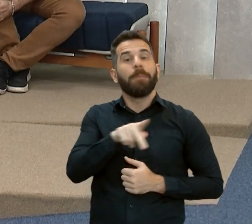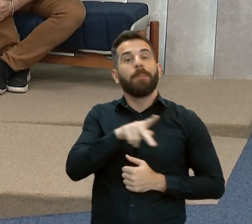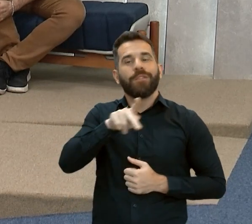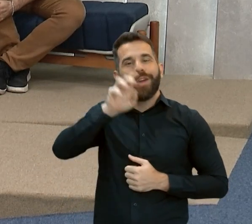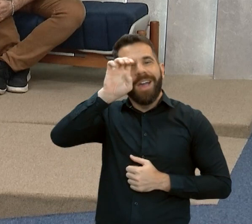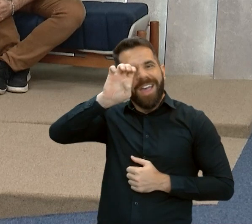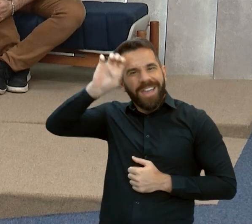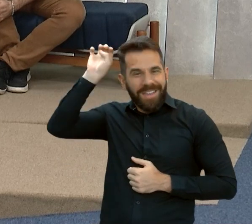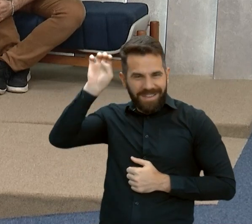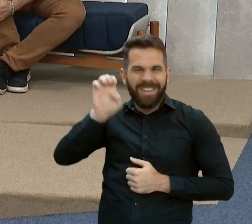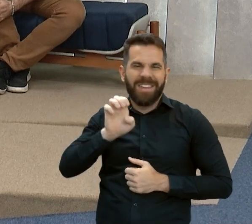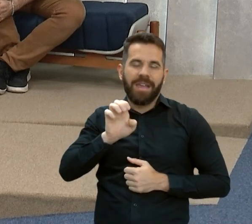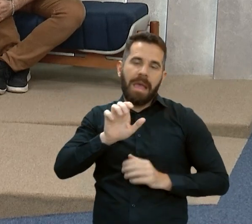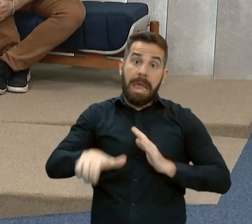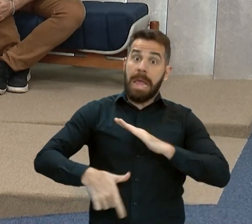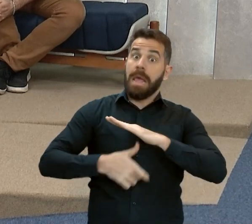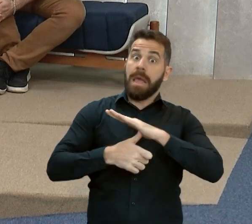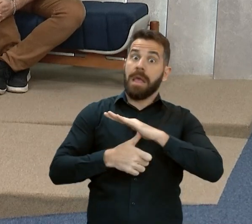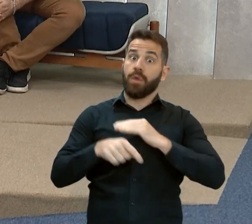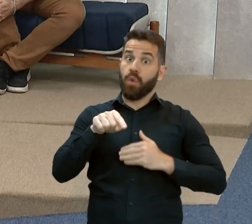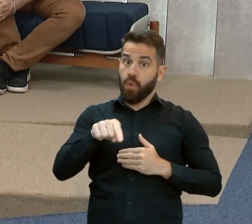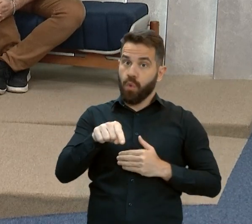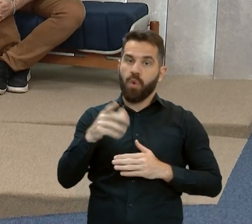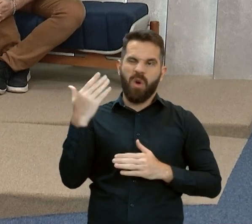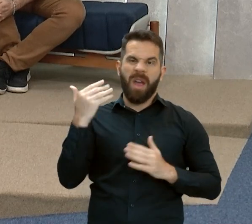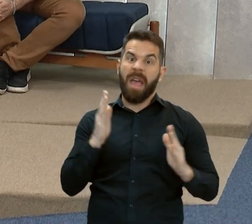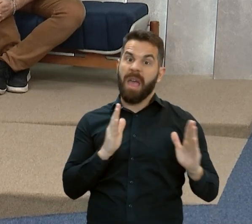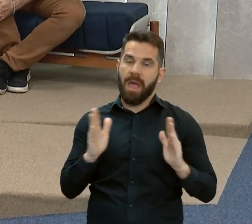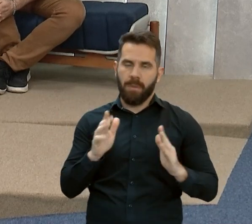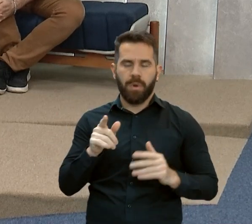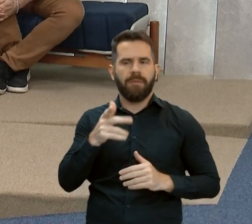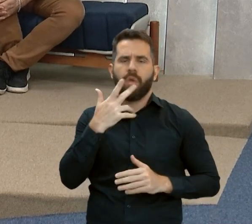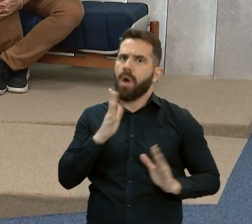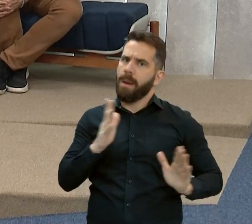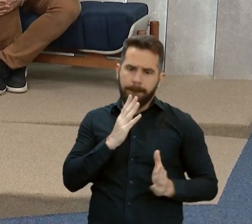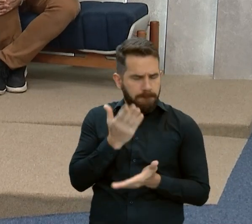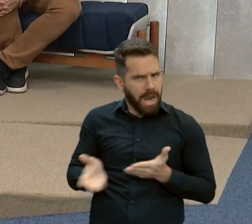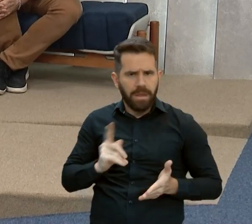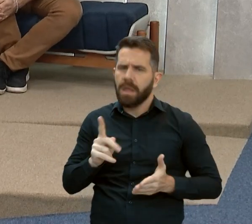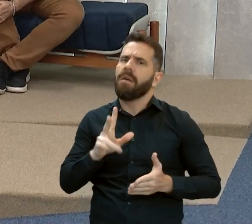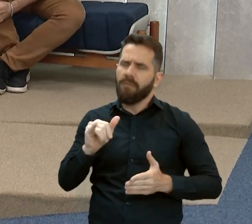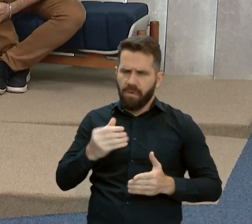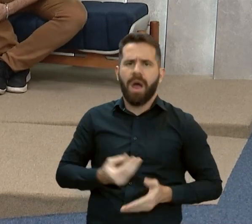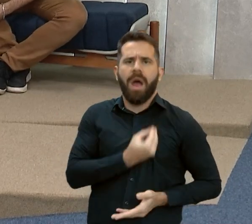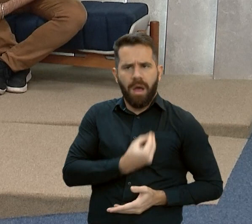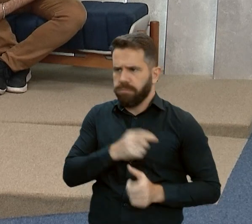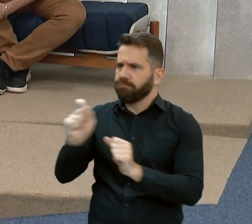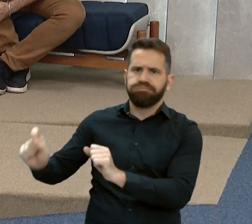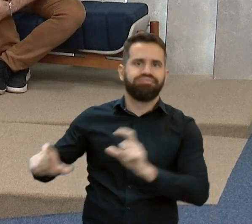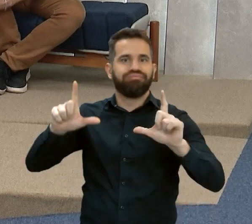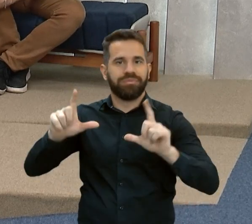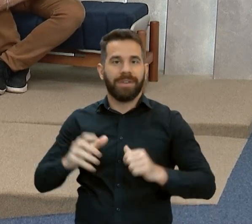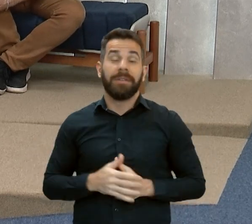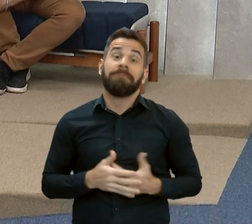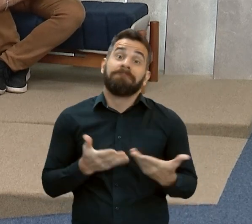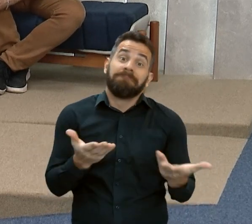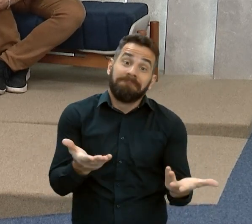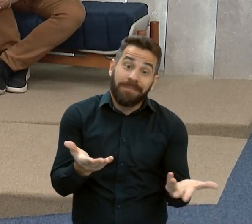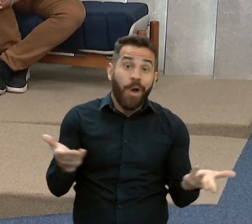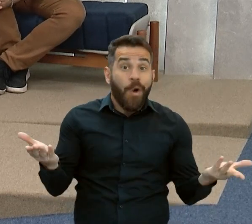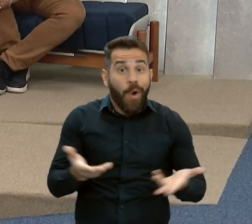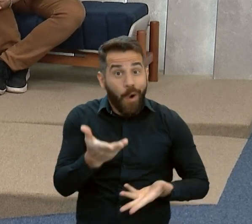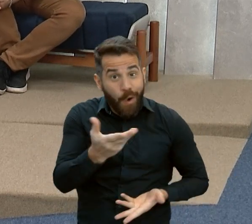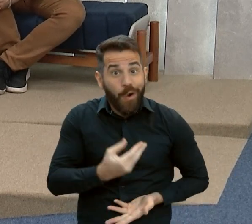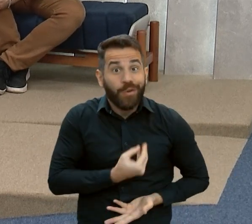nós não vamos mais perder esse canal, vamos ocupá-lo. Que coisa boa. E é por isso que nós estamos aqui hoje, né, professor Getúlio? O senhor também